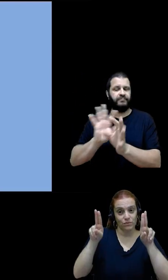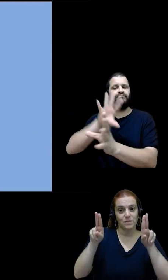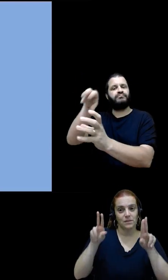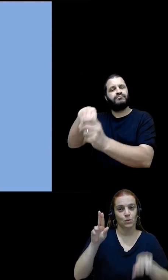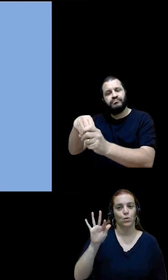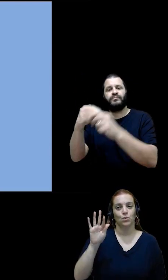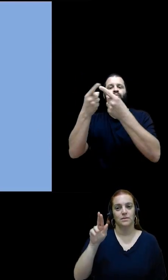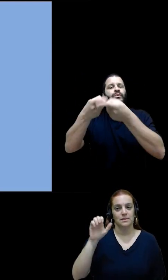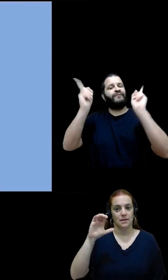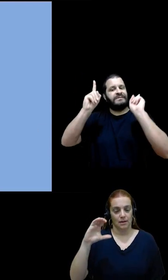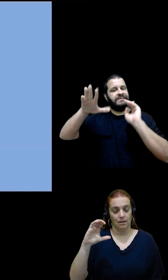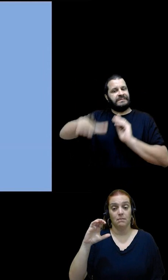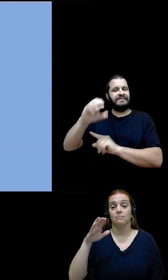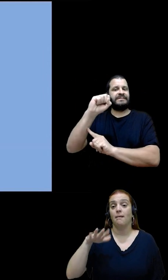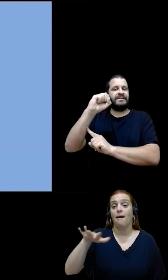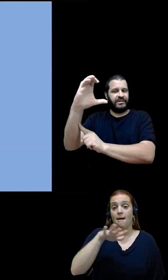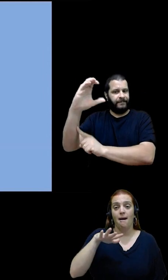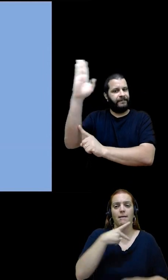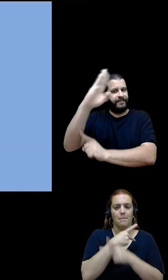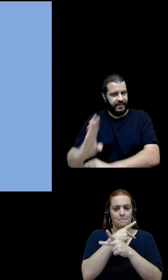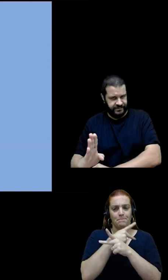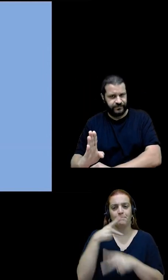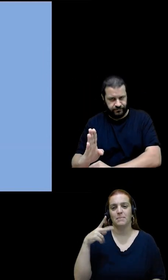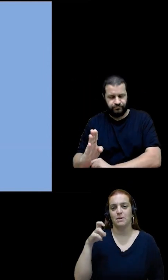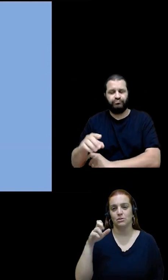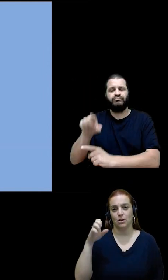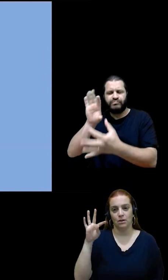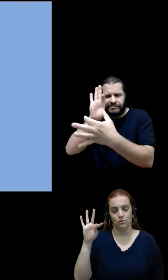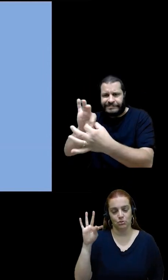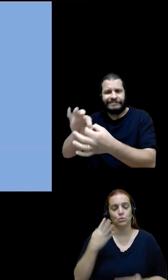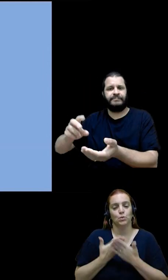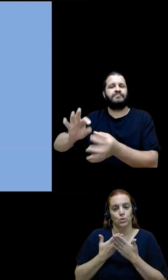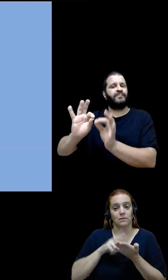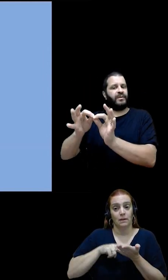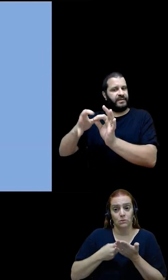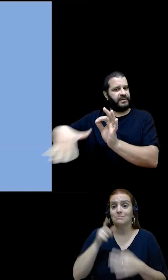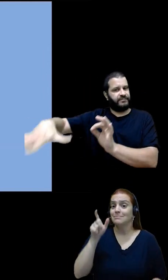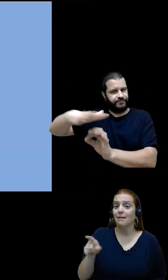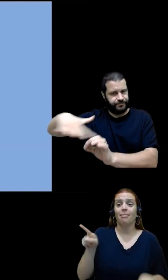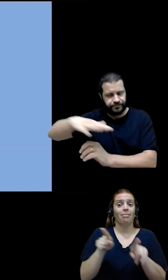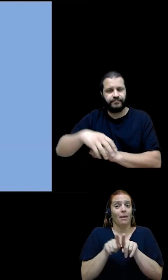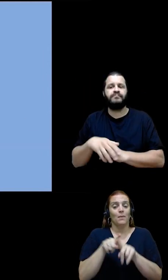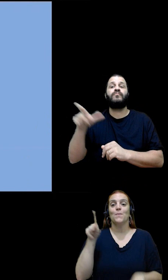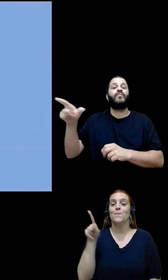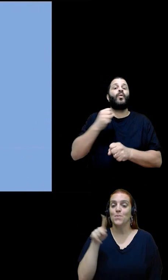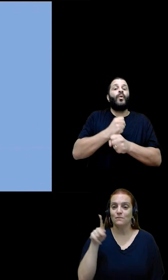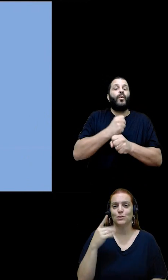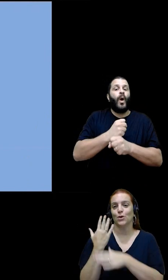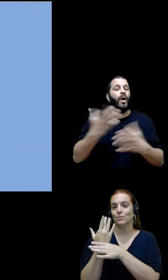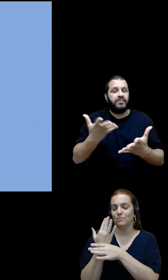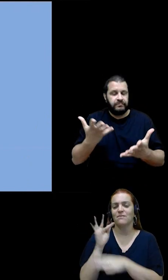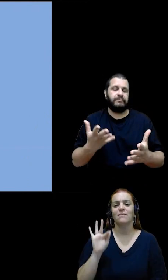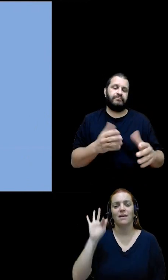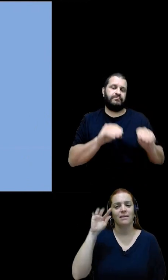no programa de pós-graduação em Estudos da Tradução, e ele também é professor da Universidade Federal do Rio Grande do